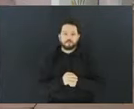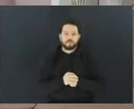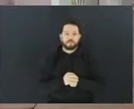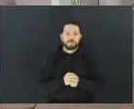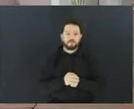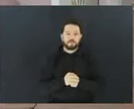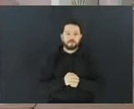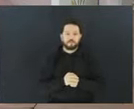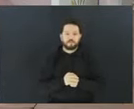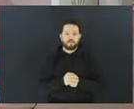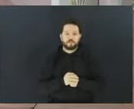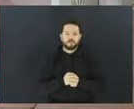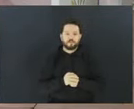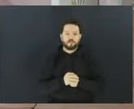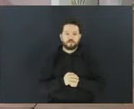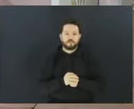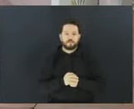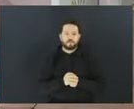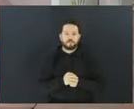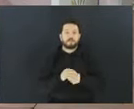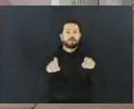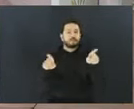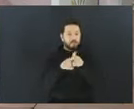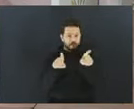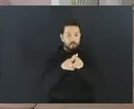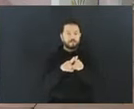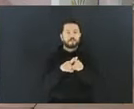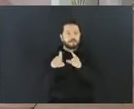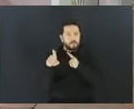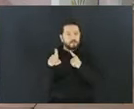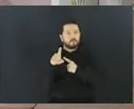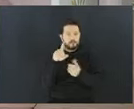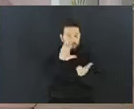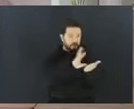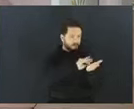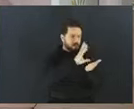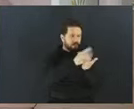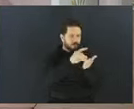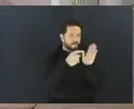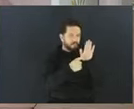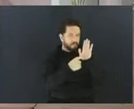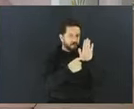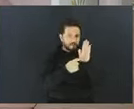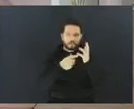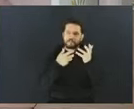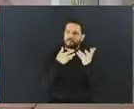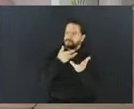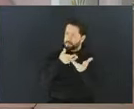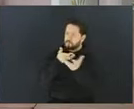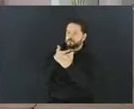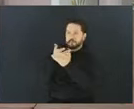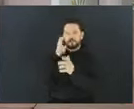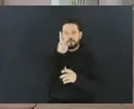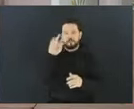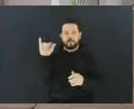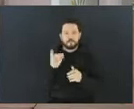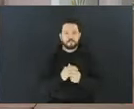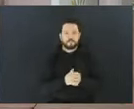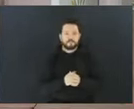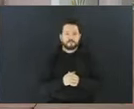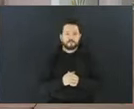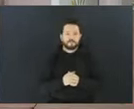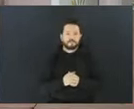tenho alguns dados para repassar para todos e me coloco daí à disposição para questionamentos. Nós fizemos questão de trazer aqui